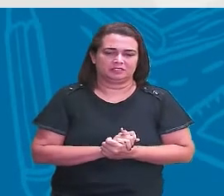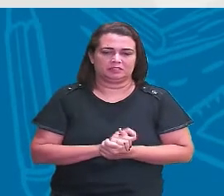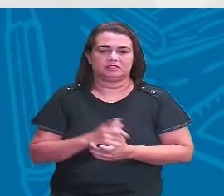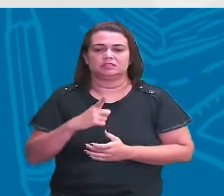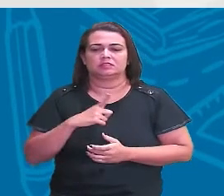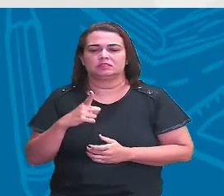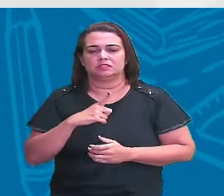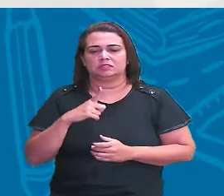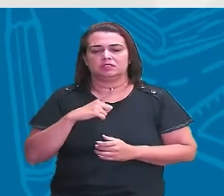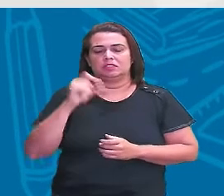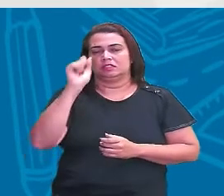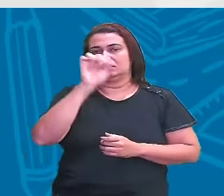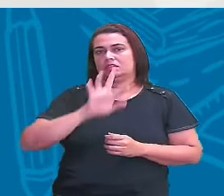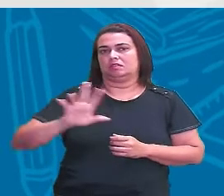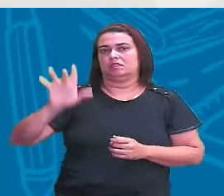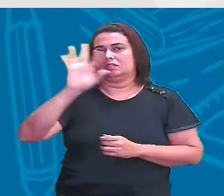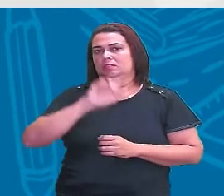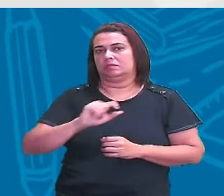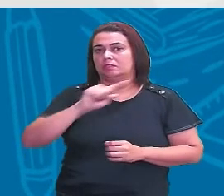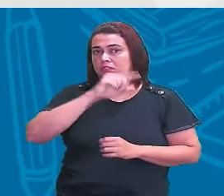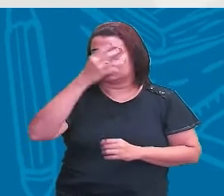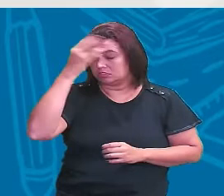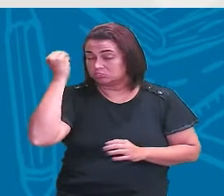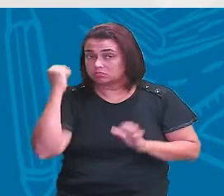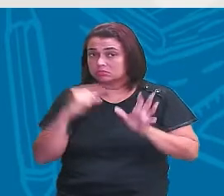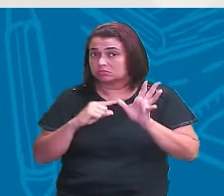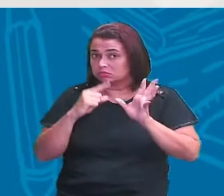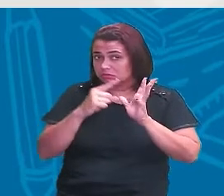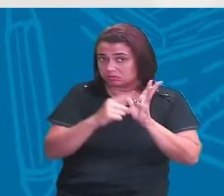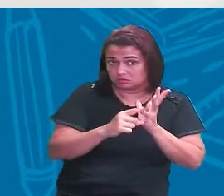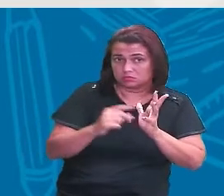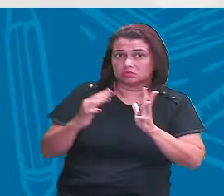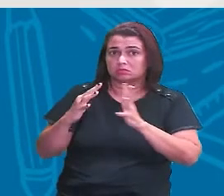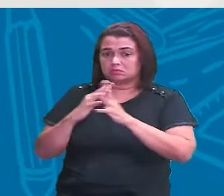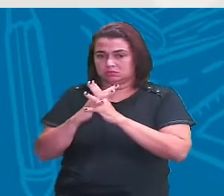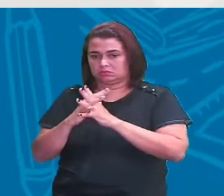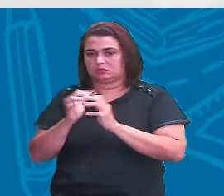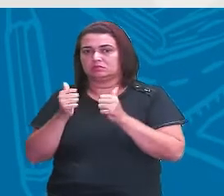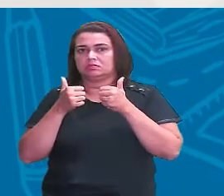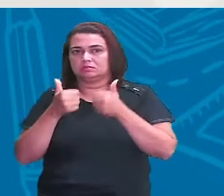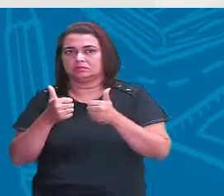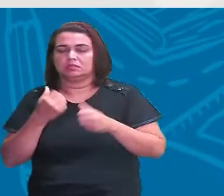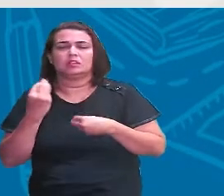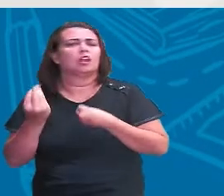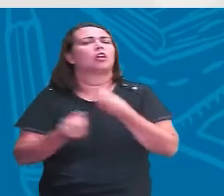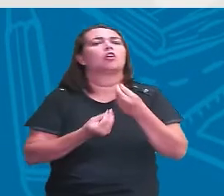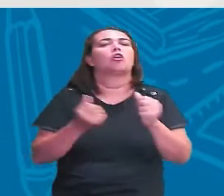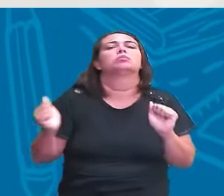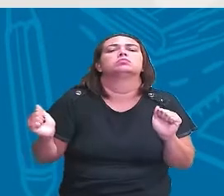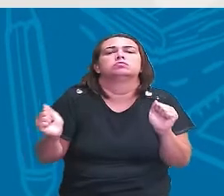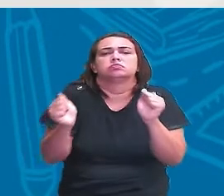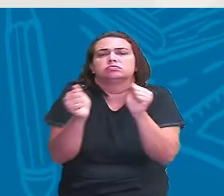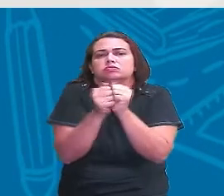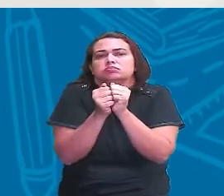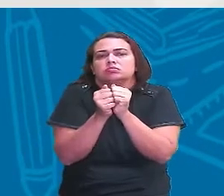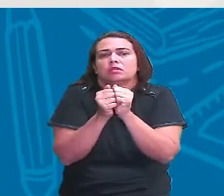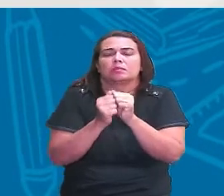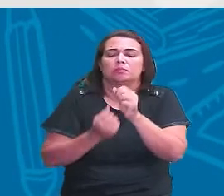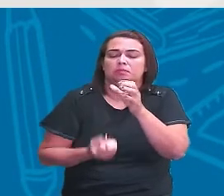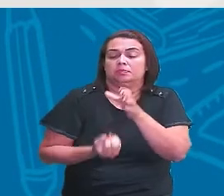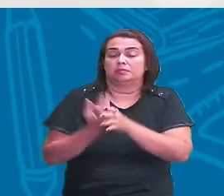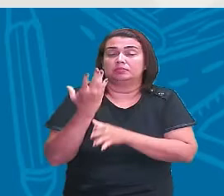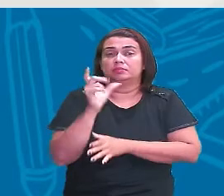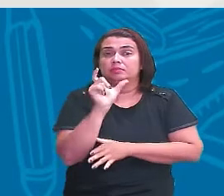consoantes e as vogais, não esquece disso. A formação das palavras, né? A